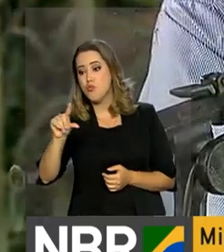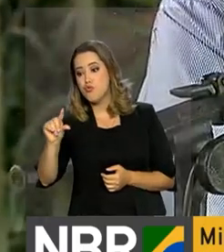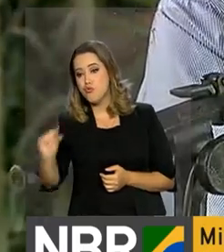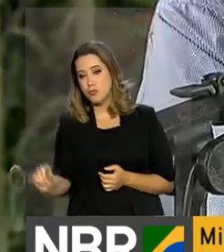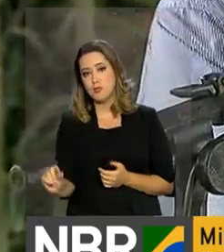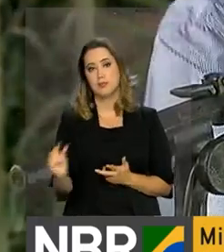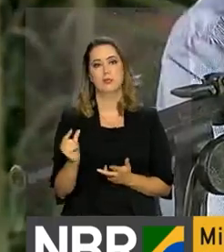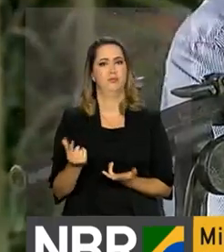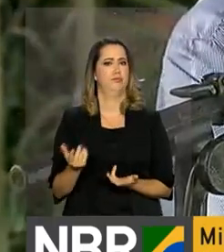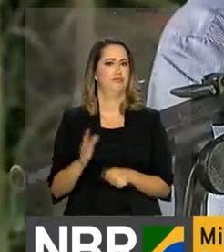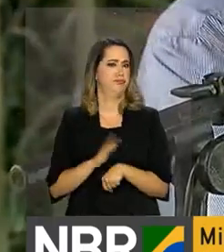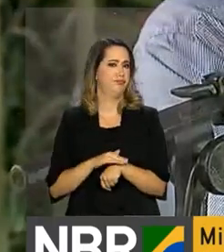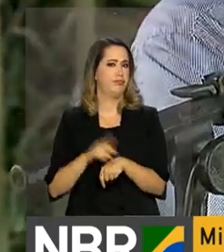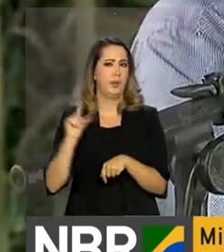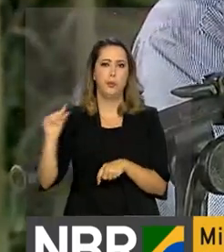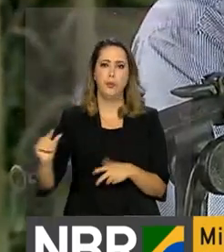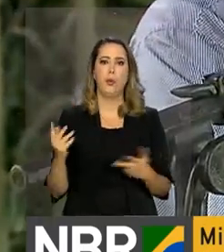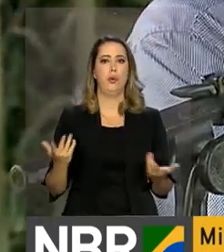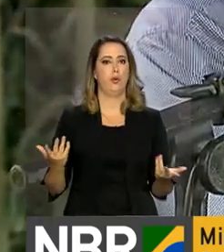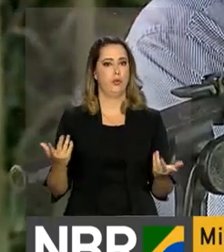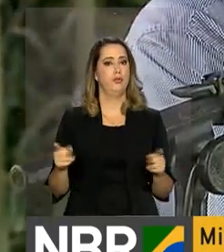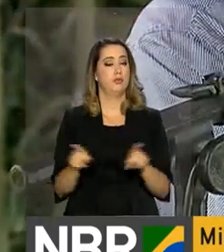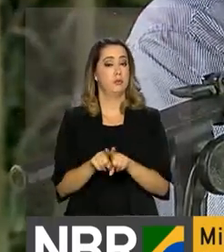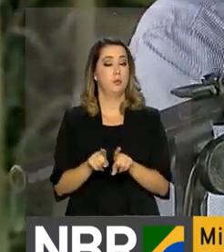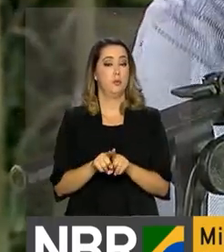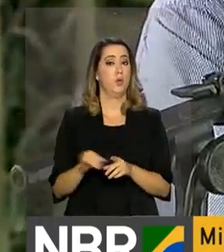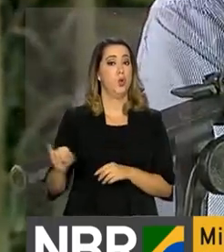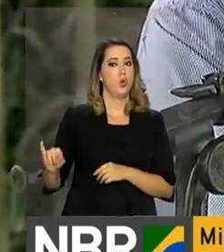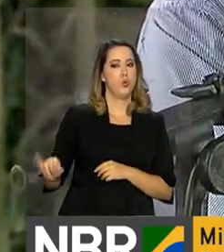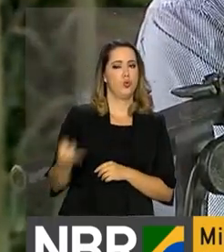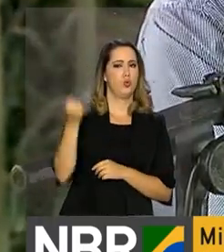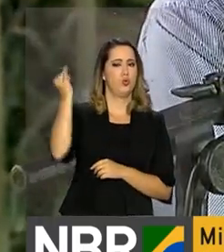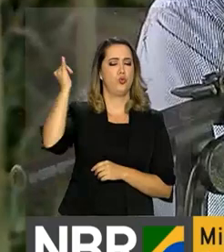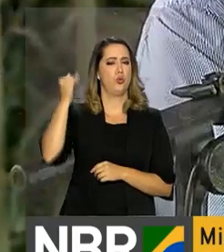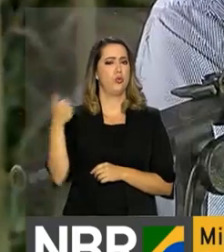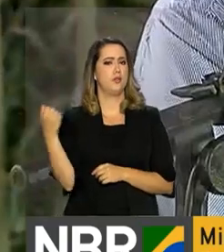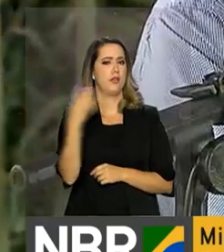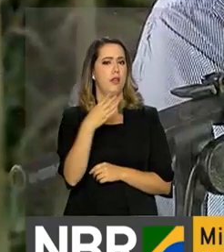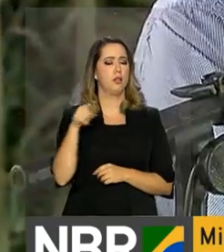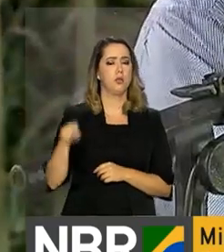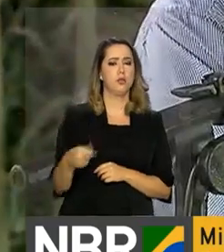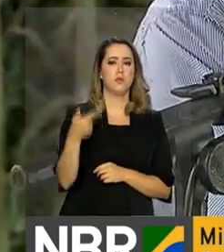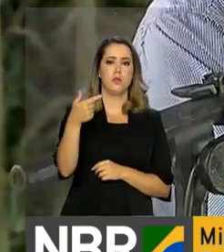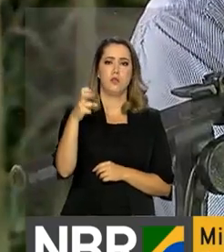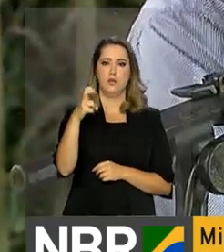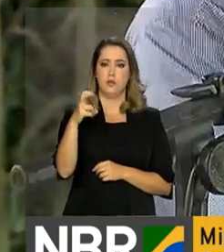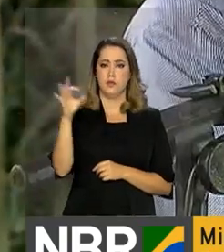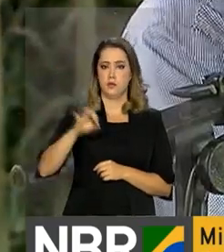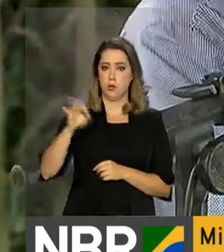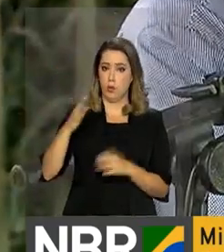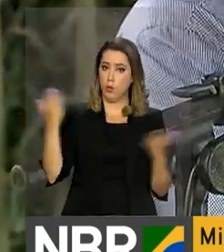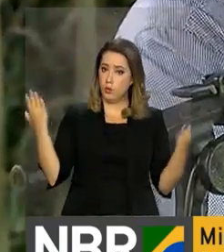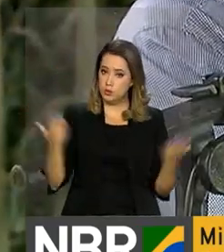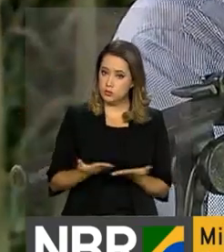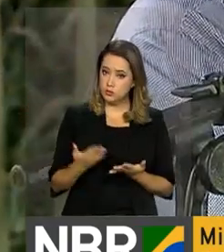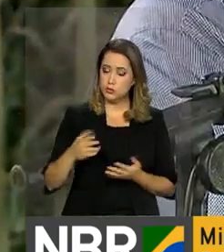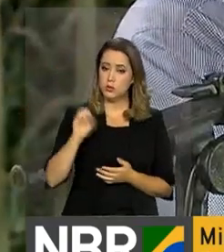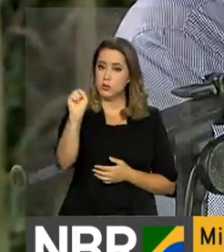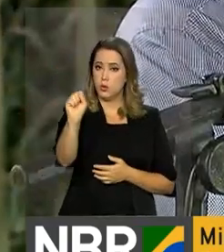curtíssimo. Os juros, quando vemos a taxa Selic, estava em 14,25. Hoje está